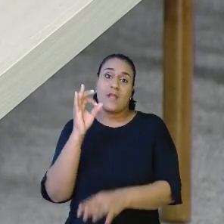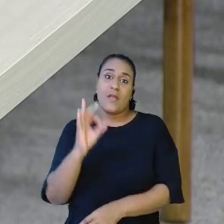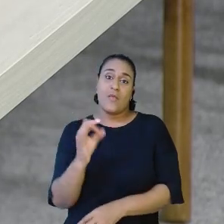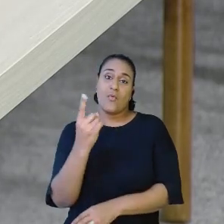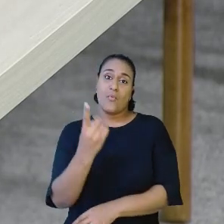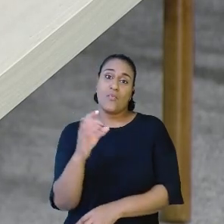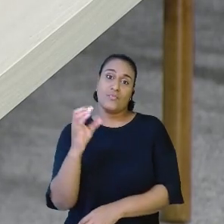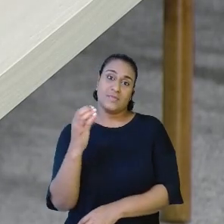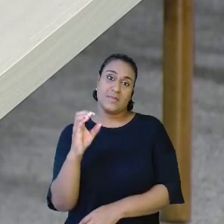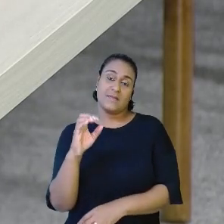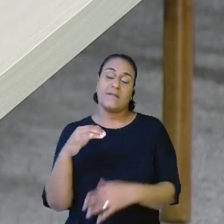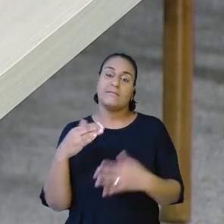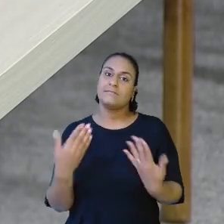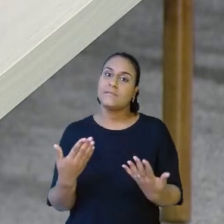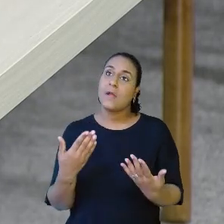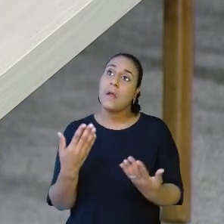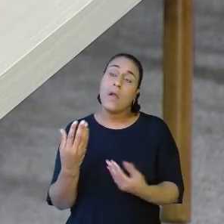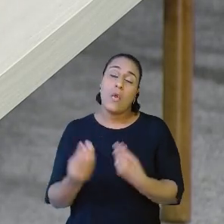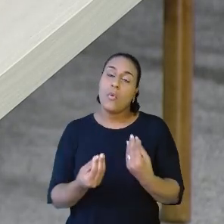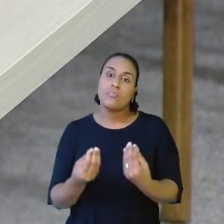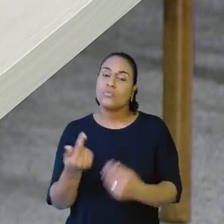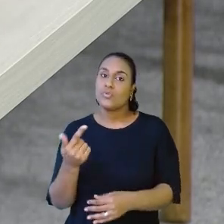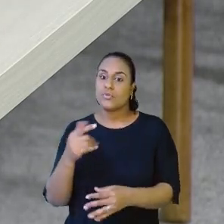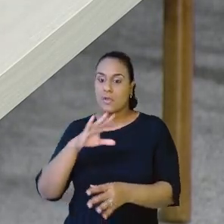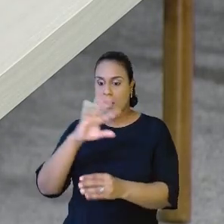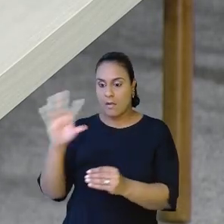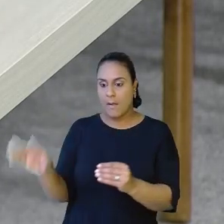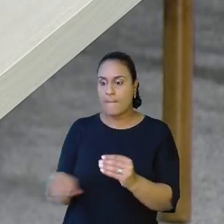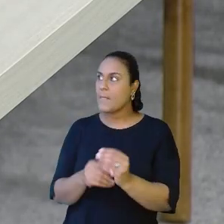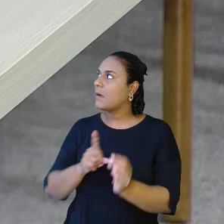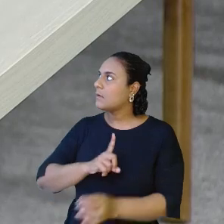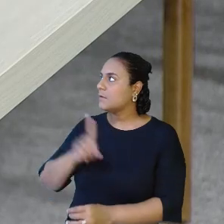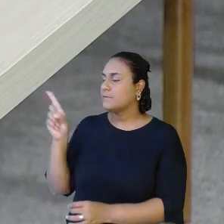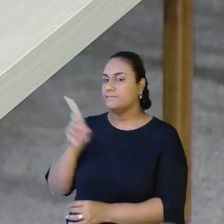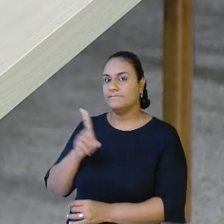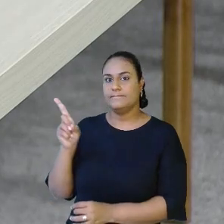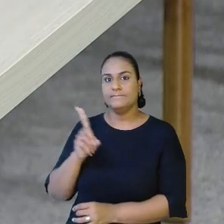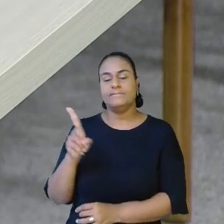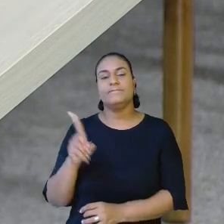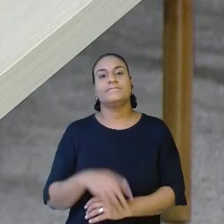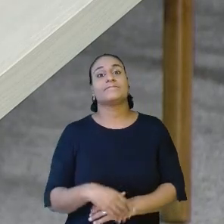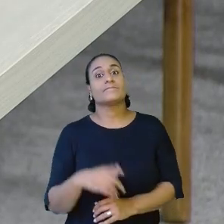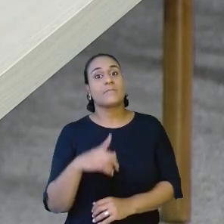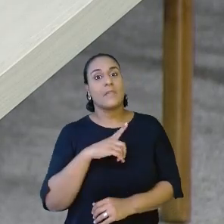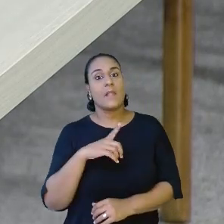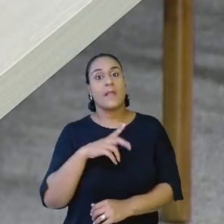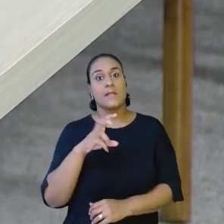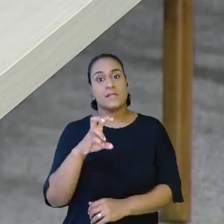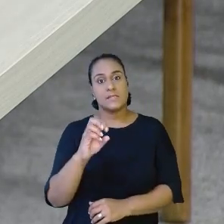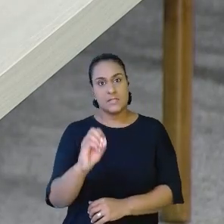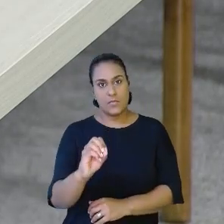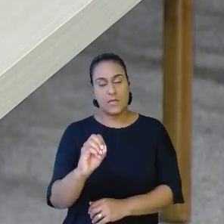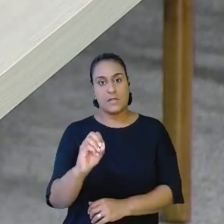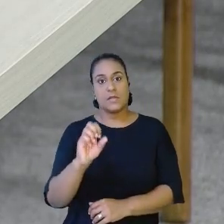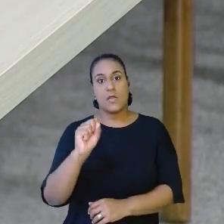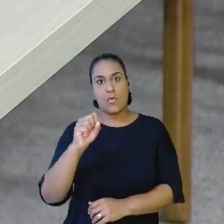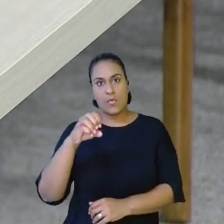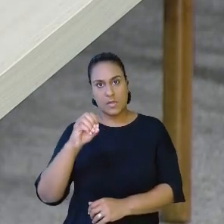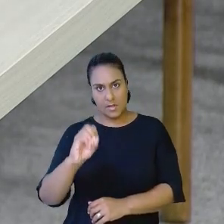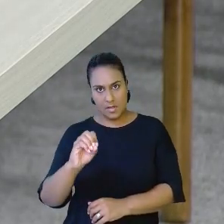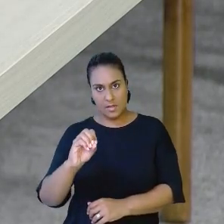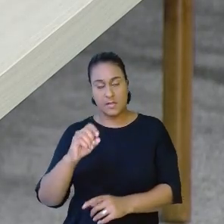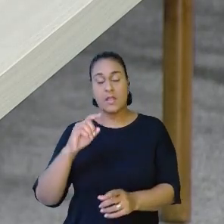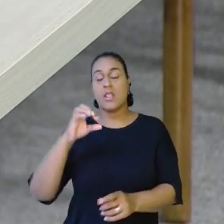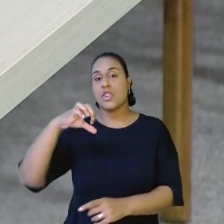1 centavo. Como eu não tinha mais, acrescentei, ó. Então, temos aqui 50, 80,